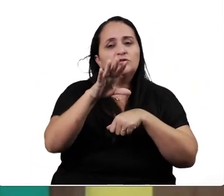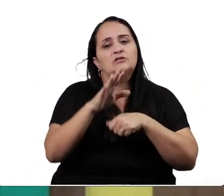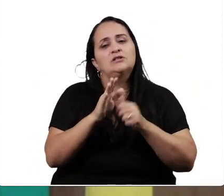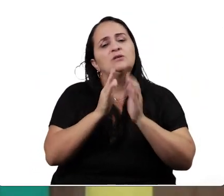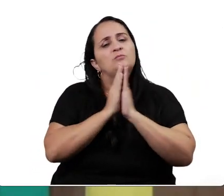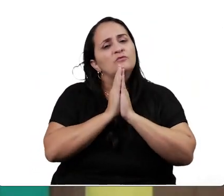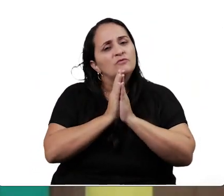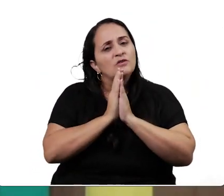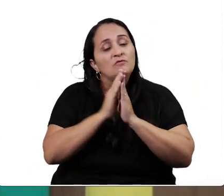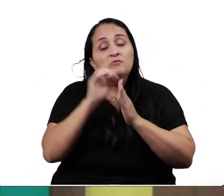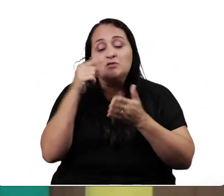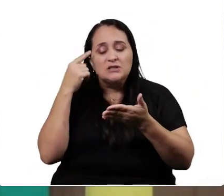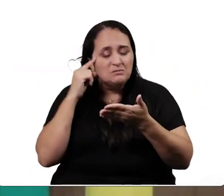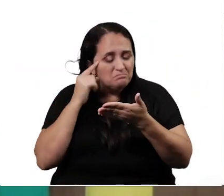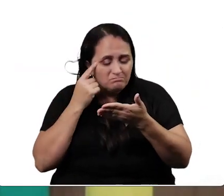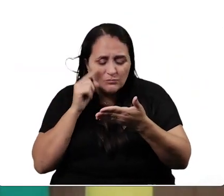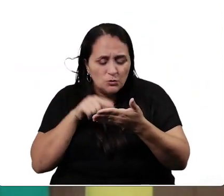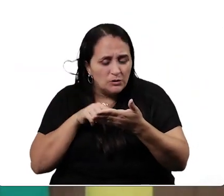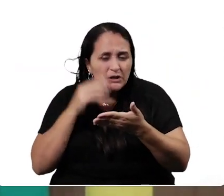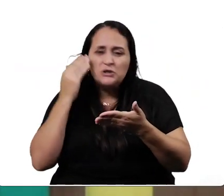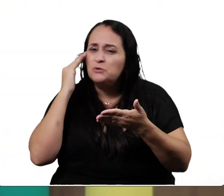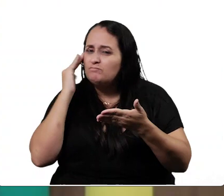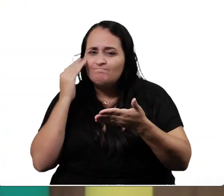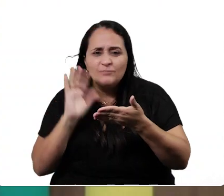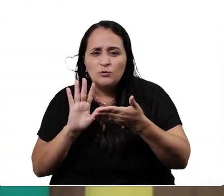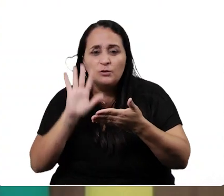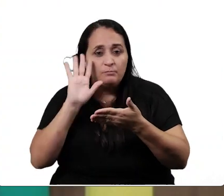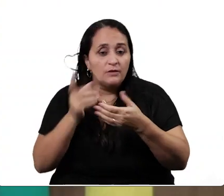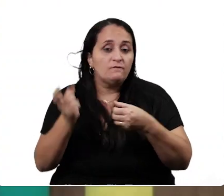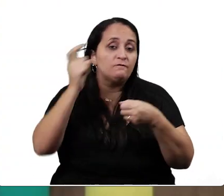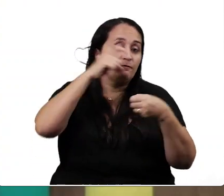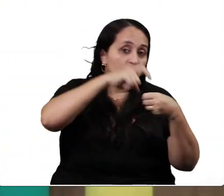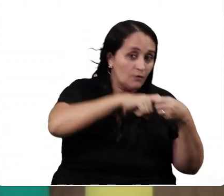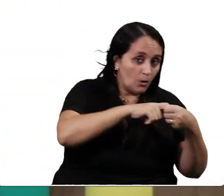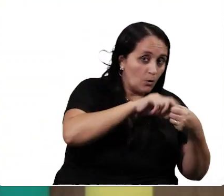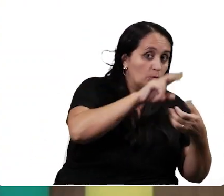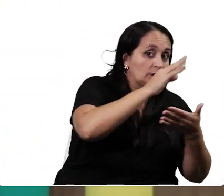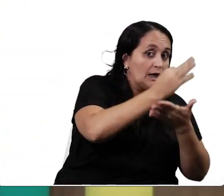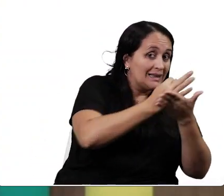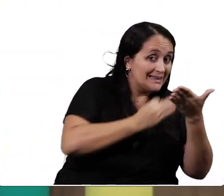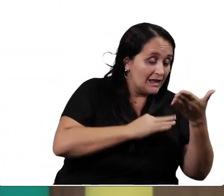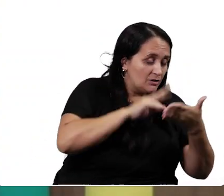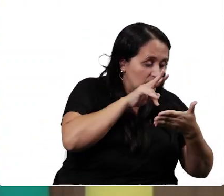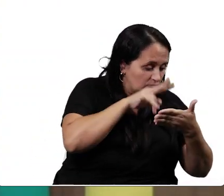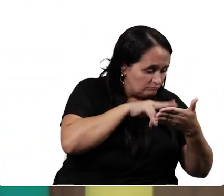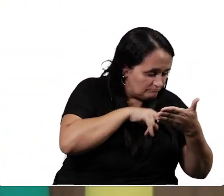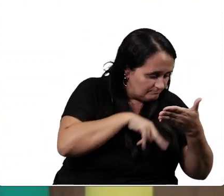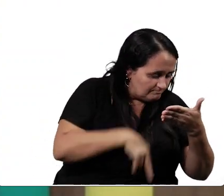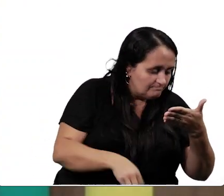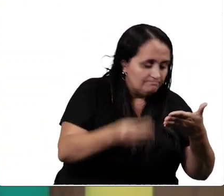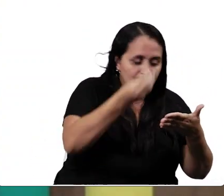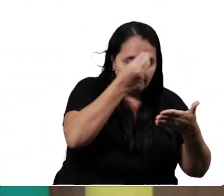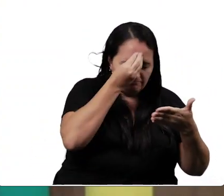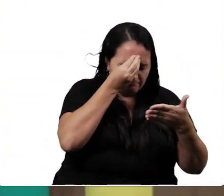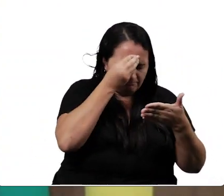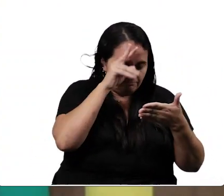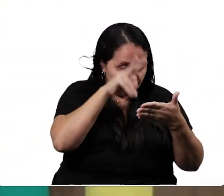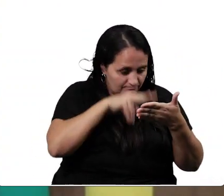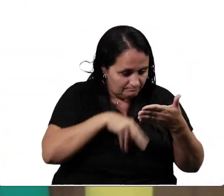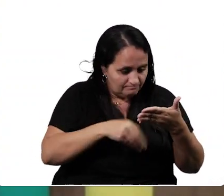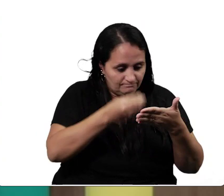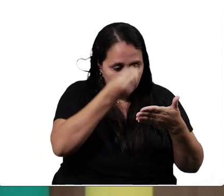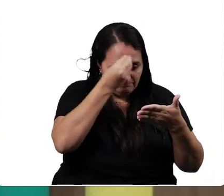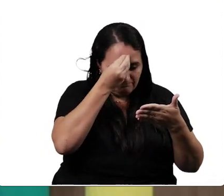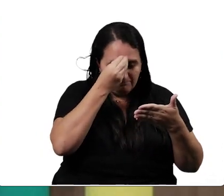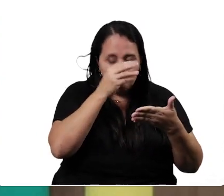dúvida? Volta no texto, lê ele, olha 1, 2, 3 vezes, quantas você precisar para poder ter a certeza